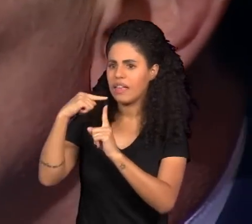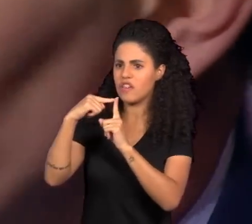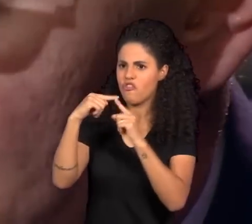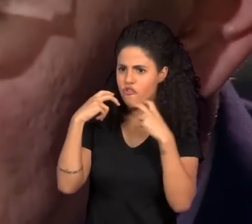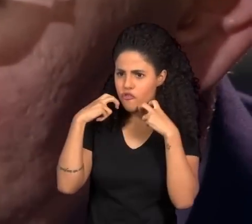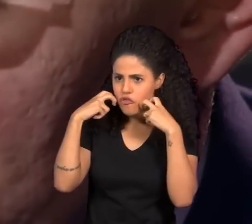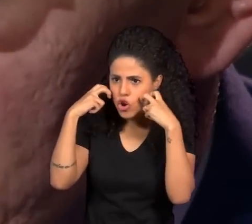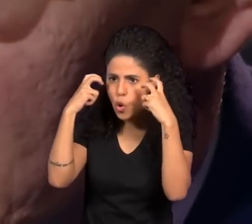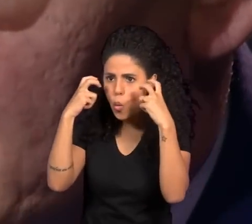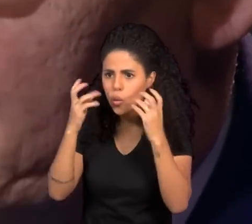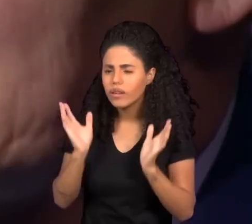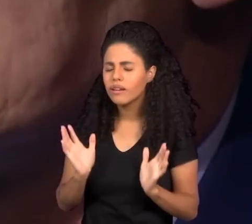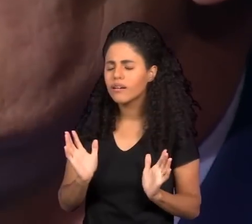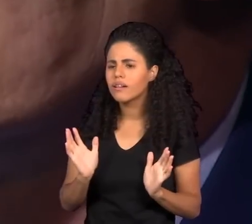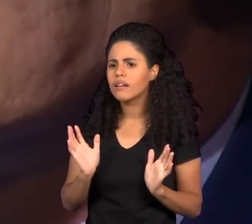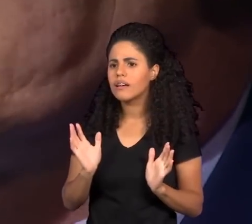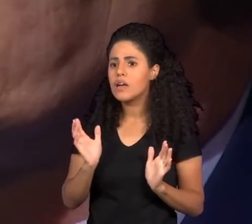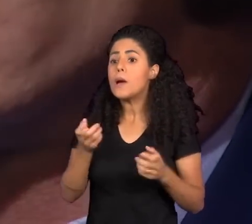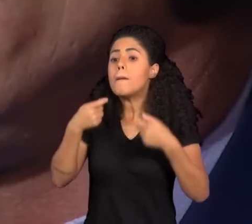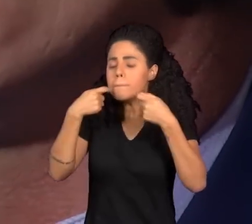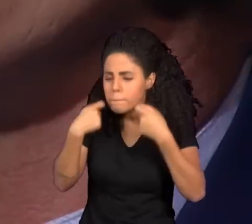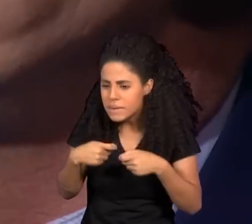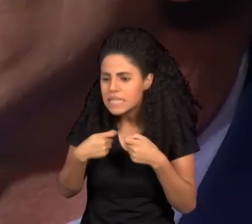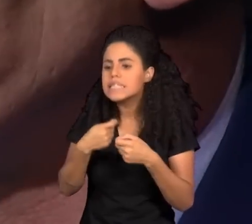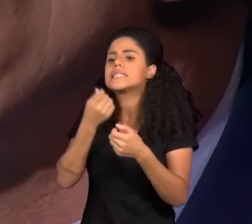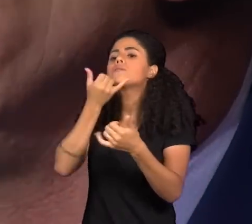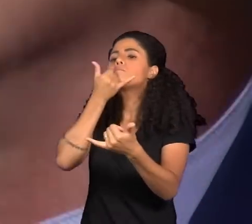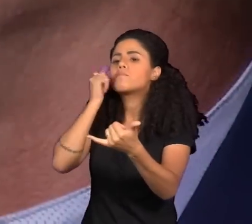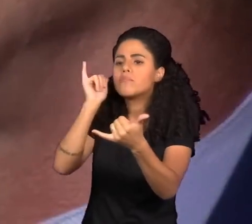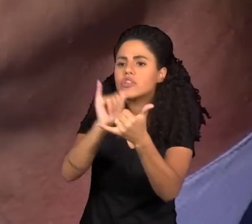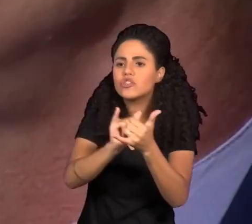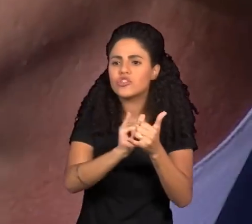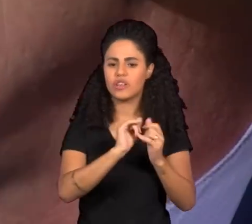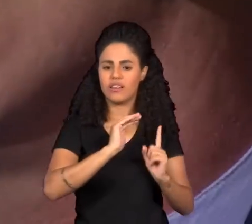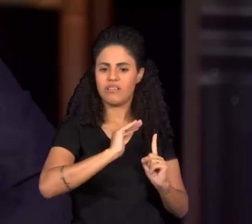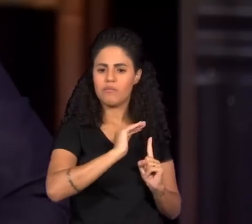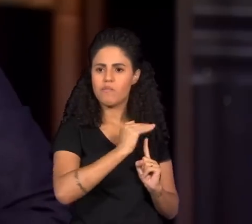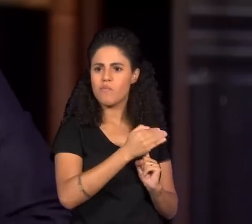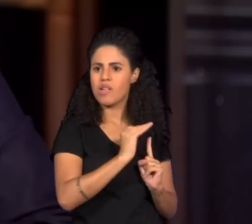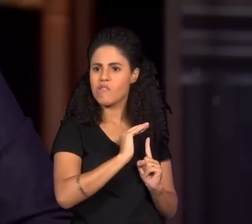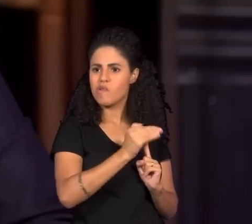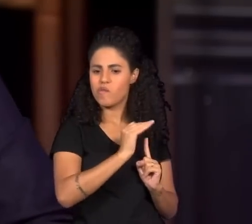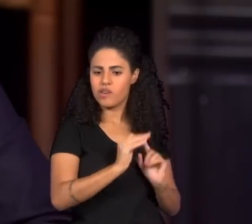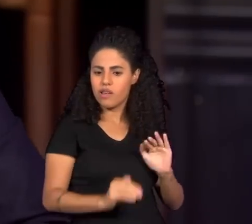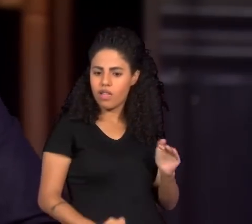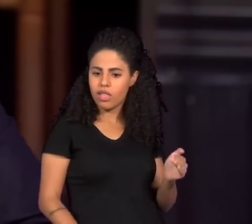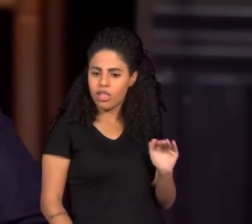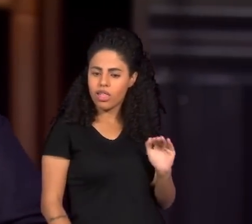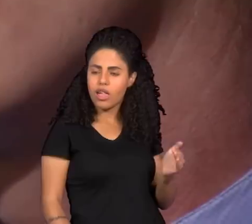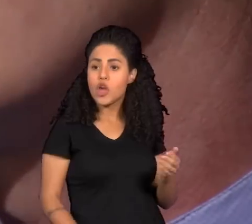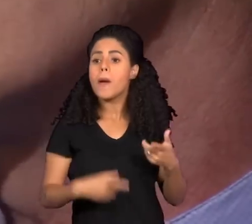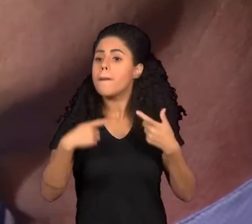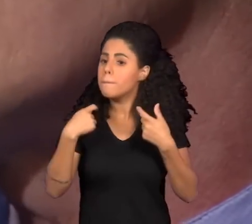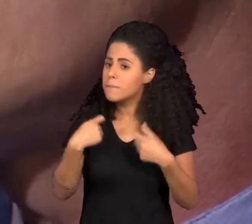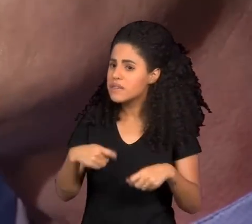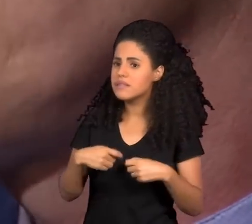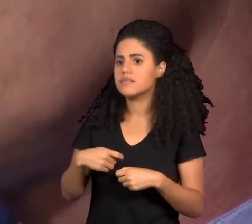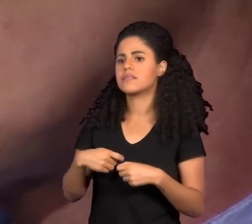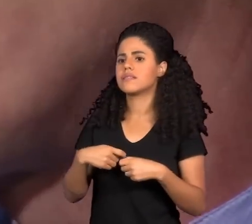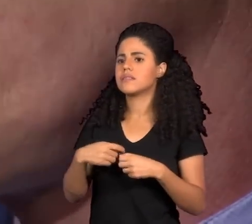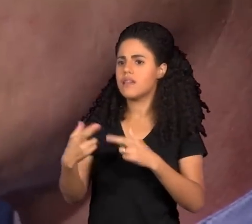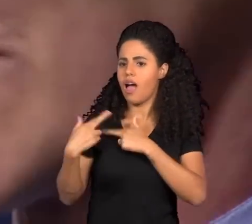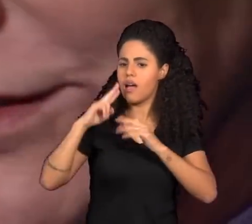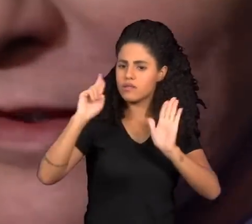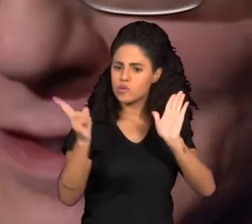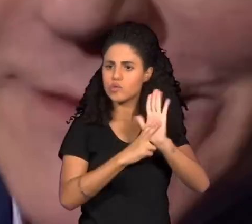vergonha, no mínimo, de dizer perdão pelos casos de pedofilia, que não tem nada a ver. Eu sei que você ia chegar lá. Então, já estou antecipando